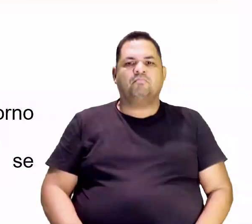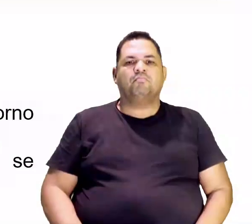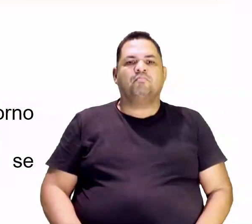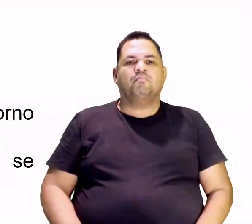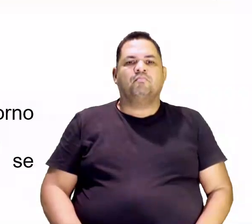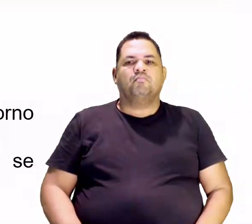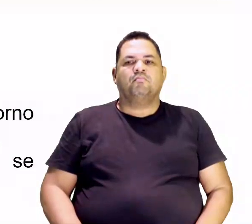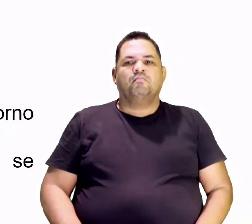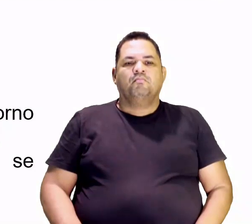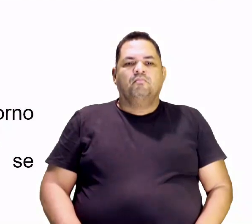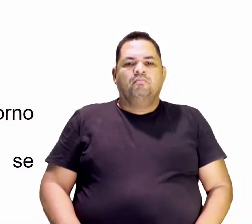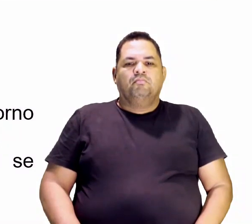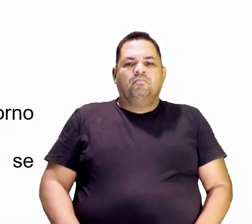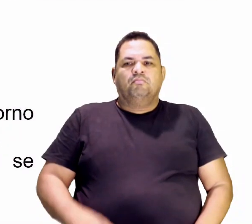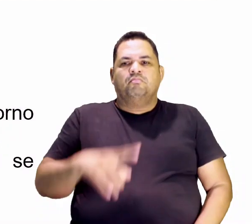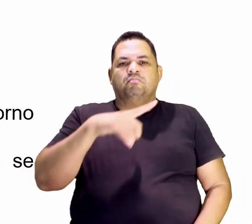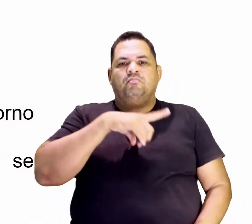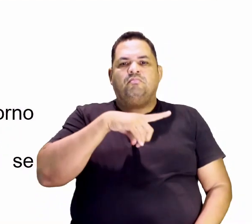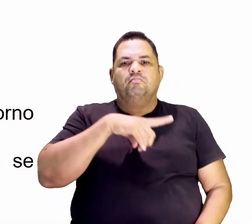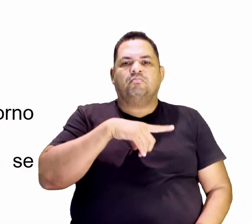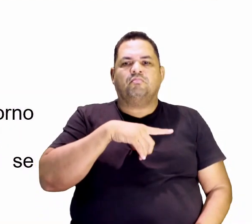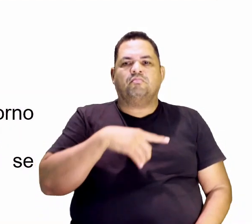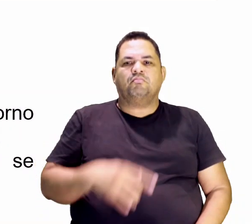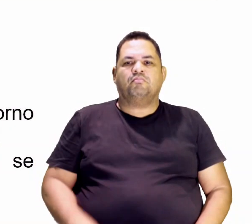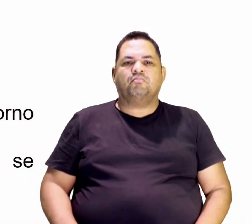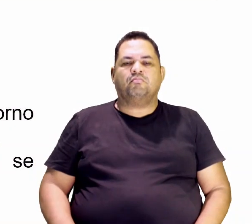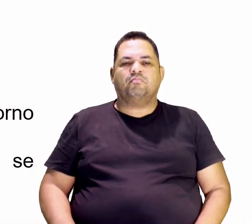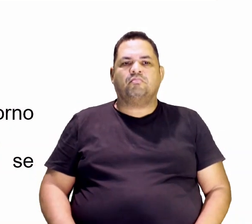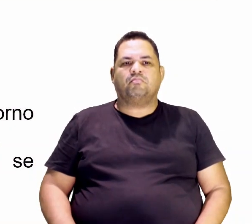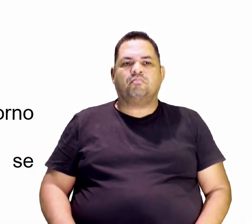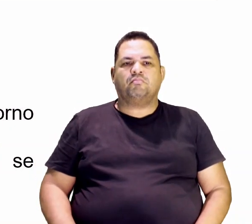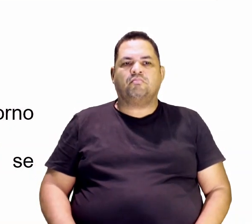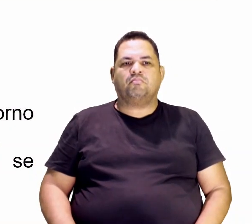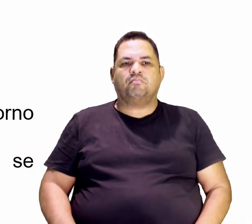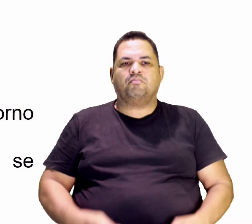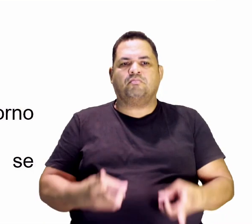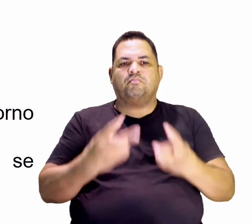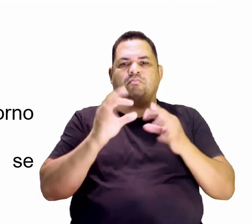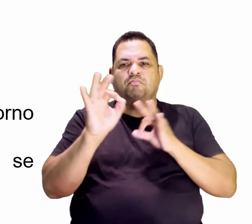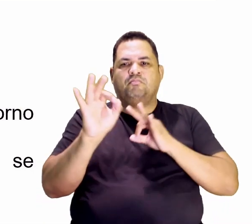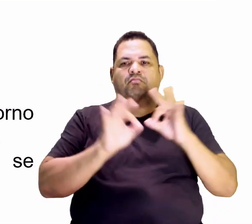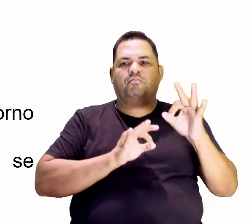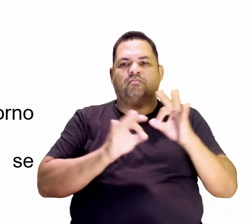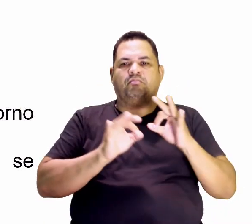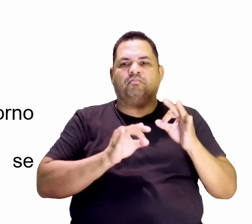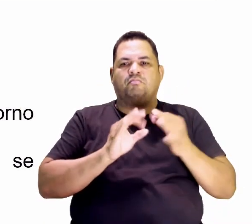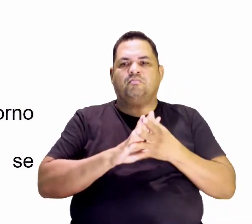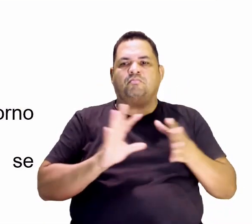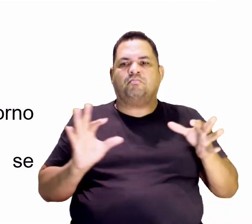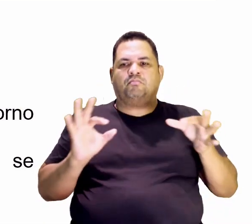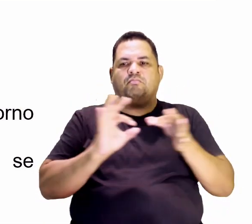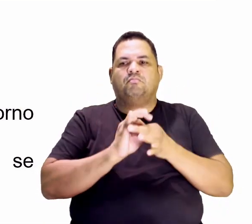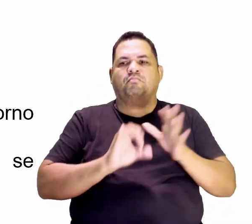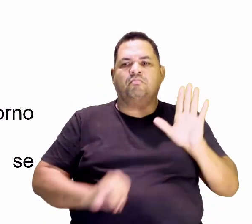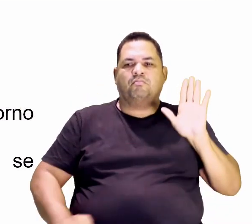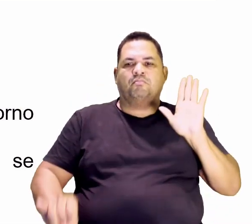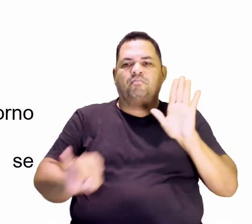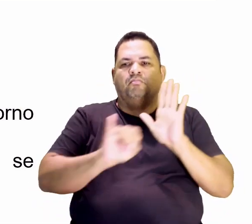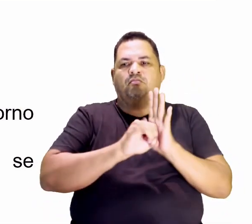E aí, o que a gente tem? Então, a gente percebe que essas tribos são formadas por laços de identificação